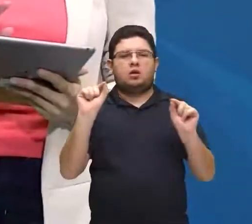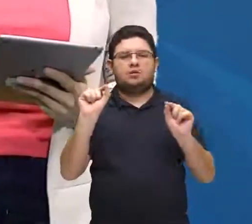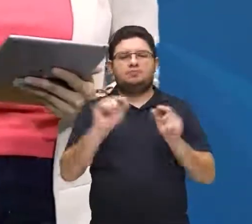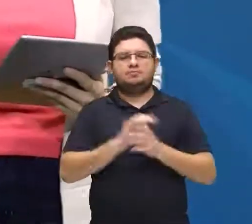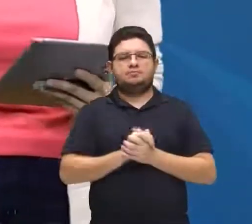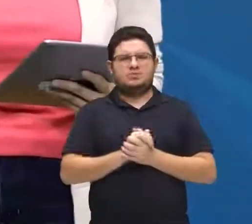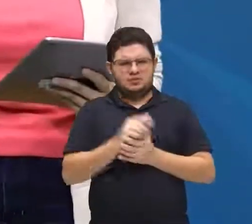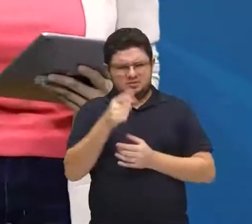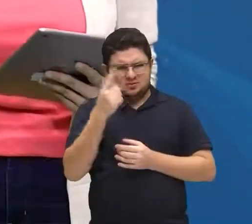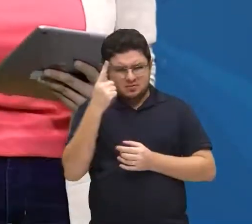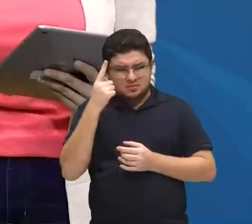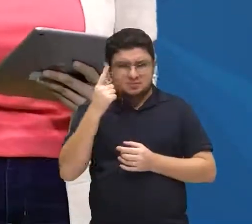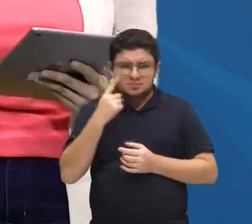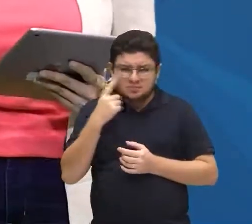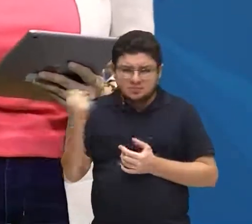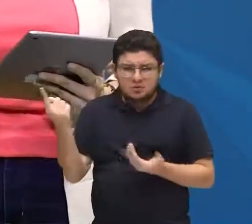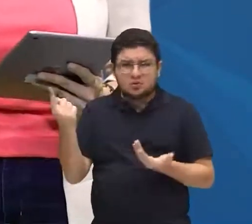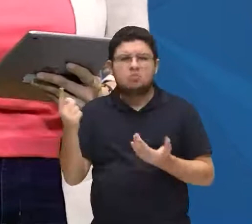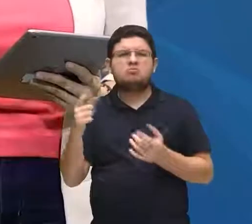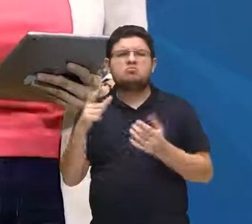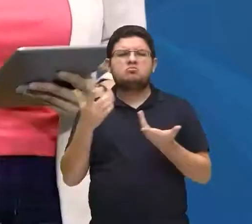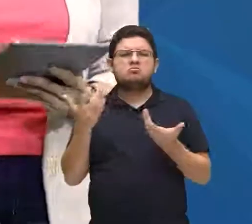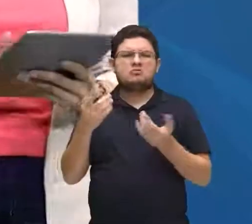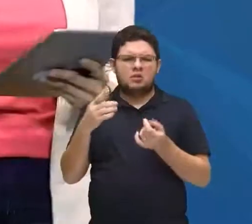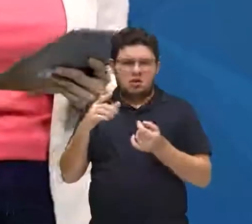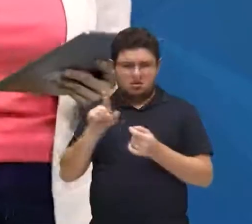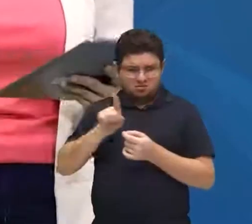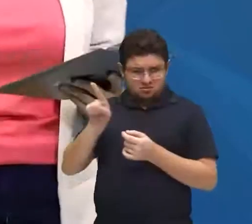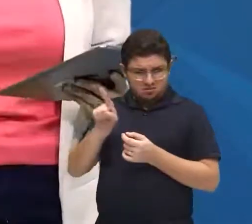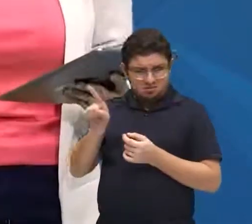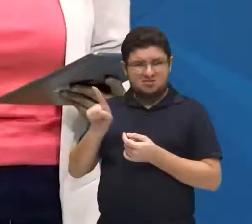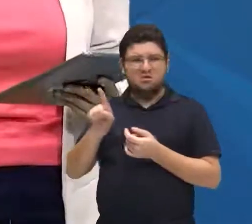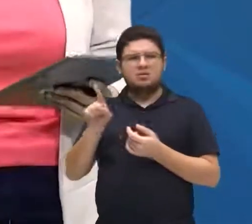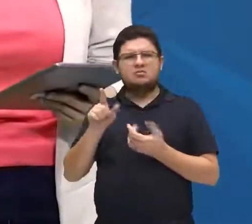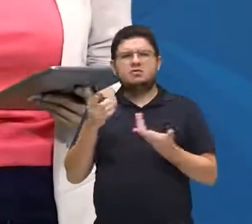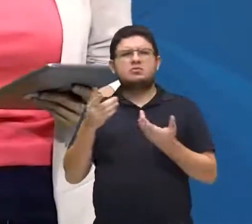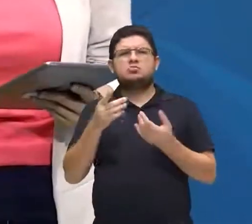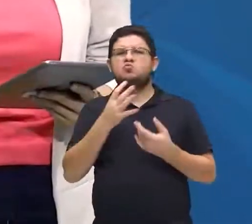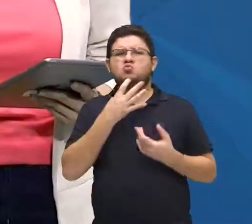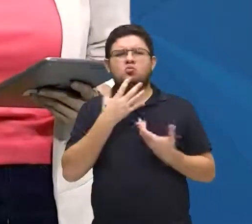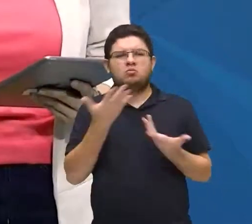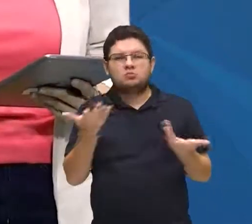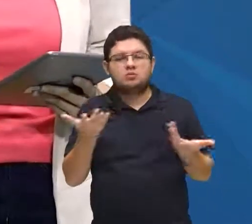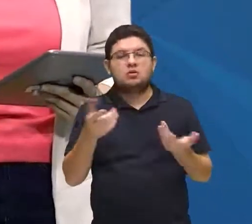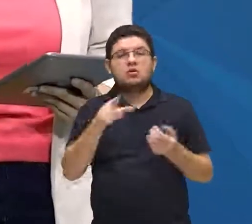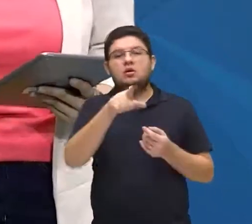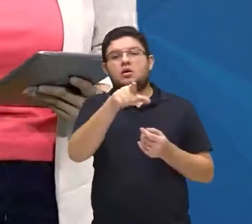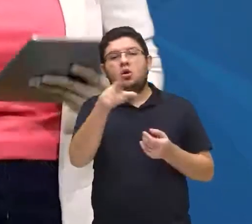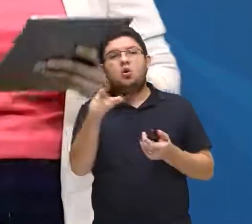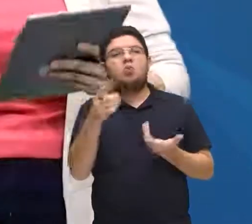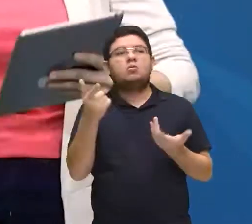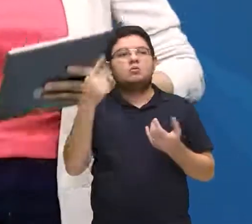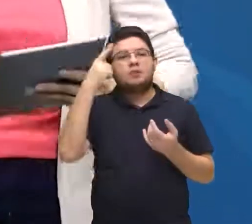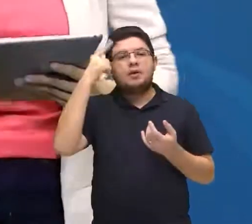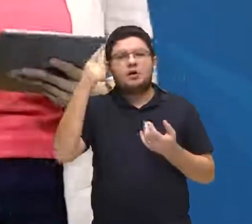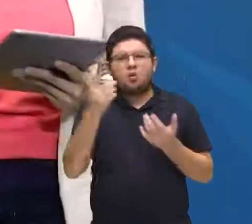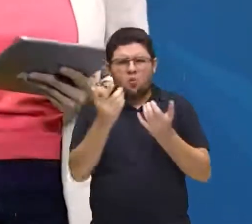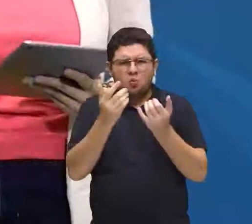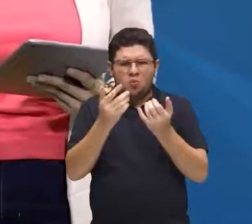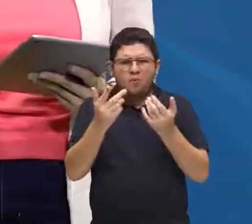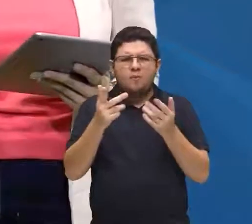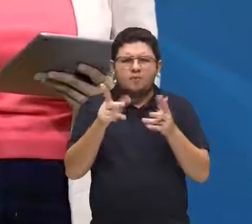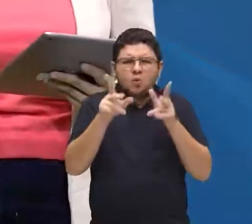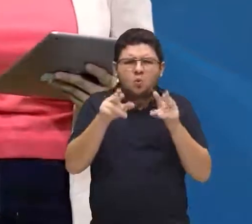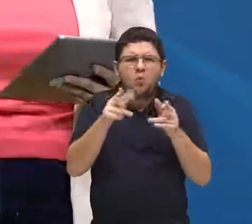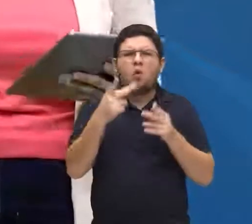termo completamente desconhecido para você? Você acha que é a mesma coisa que fofoca ou não? Tem algo muito